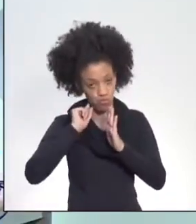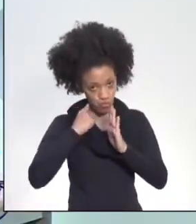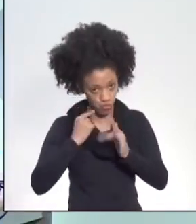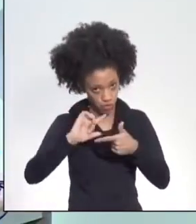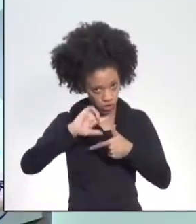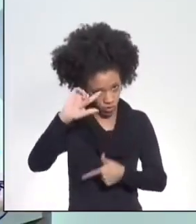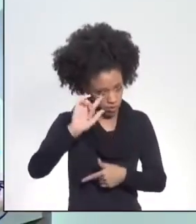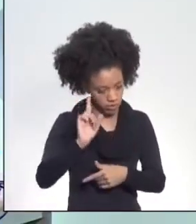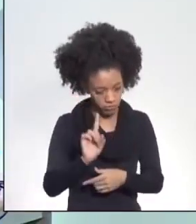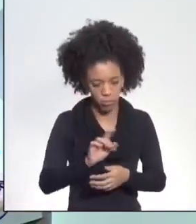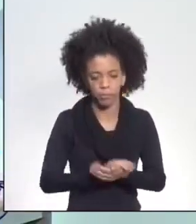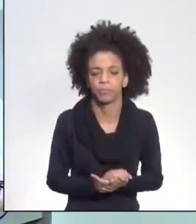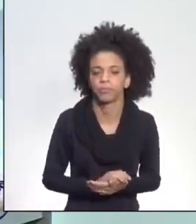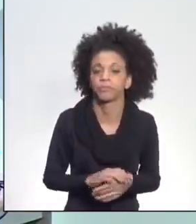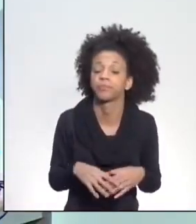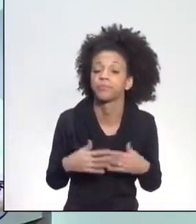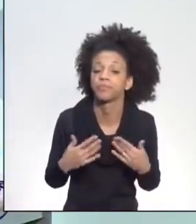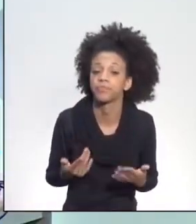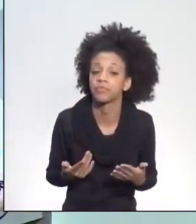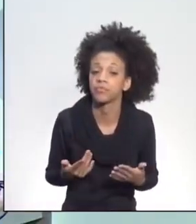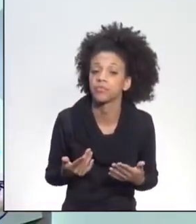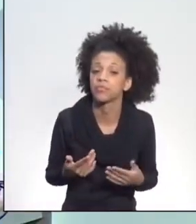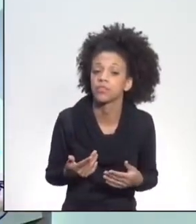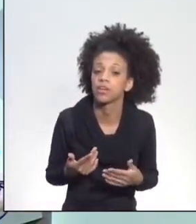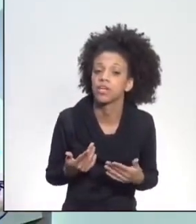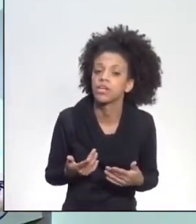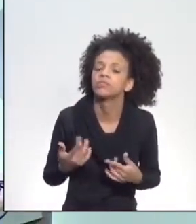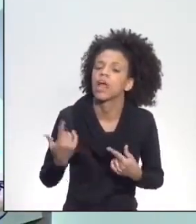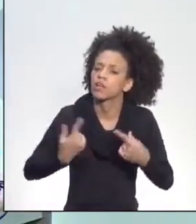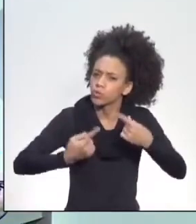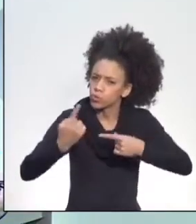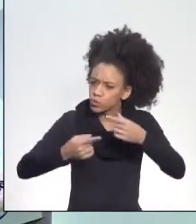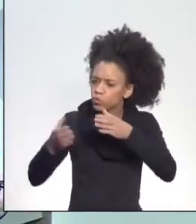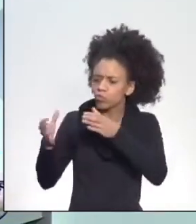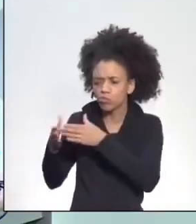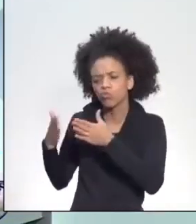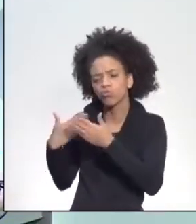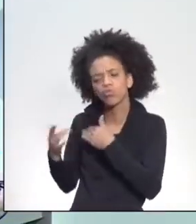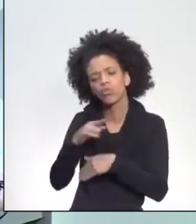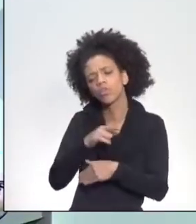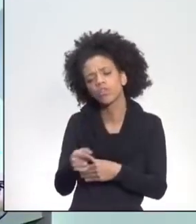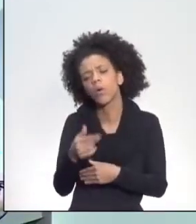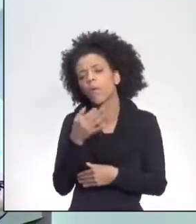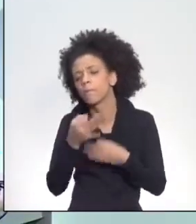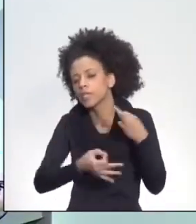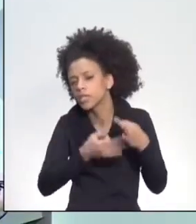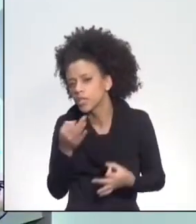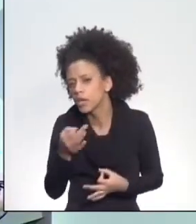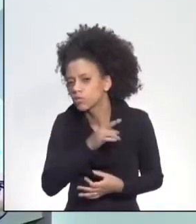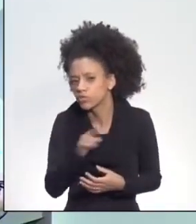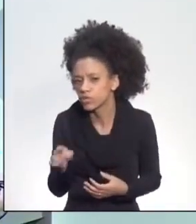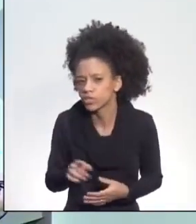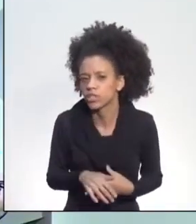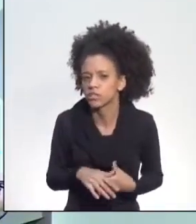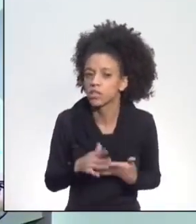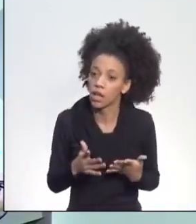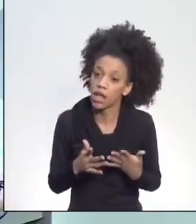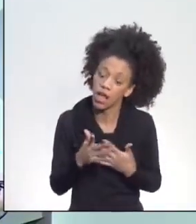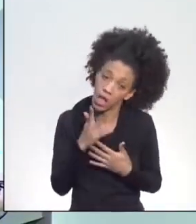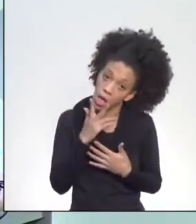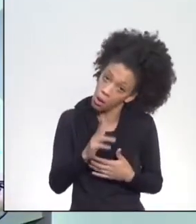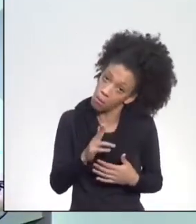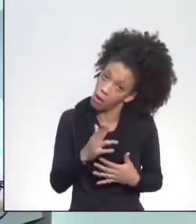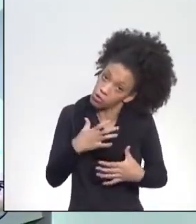parede. Né? Então, aí é até um tema para a gente depois debater aqui no chat, né, o que vocês acham disso. Né? Eu acho que existem